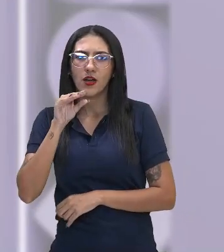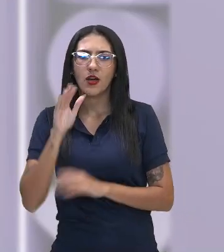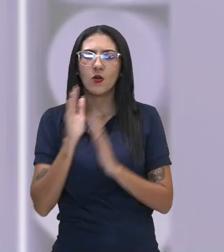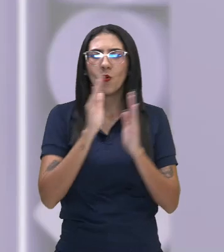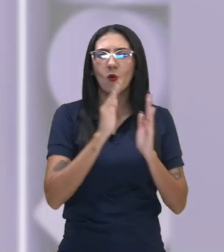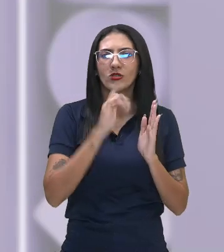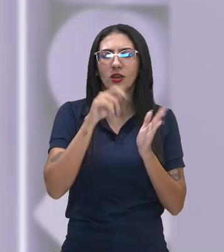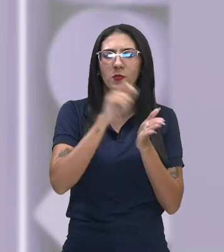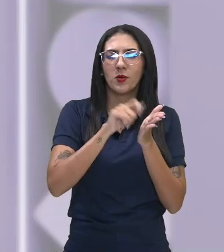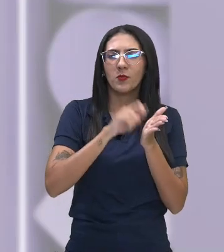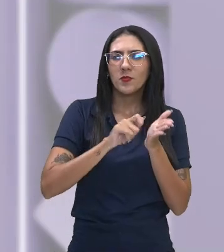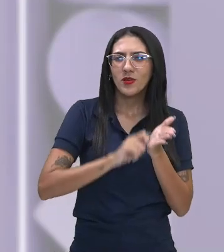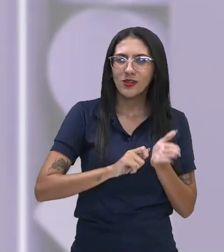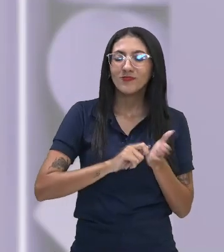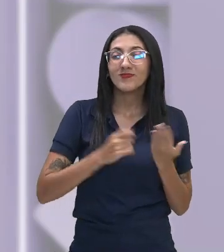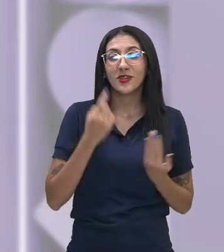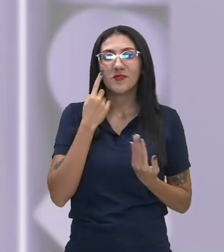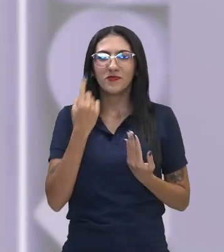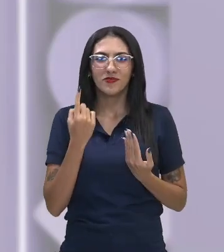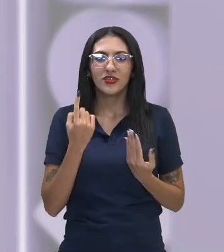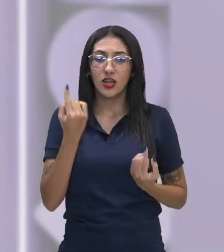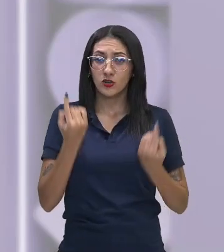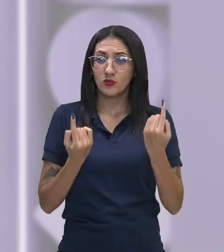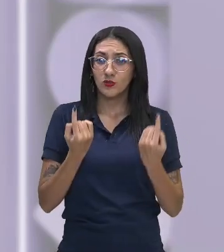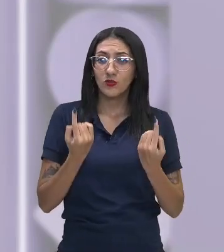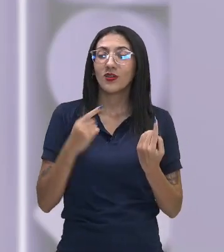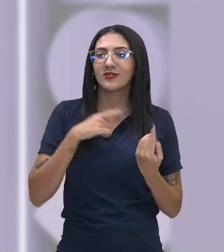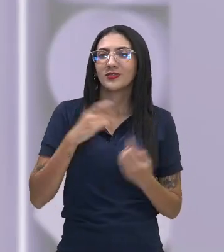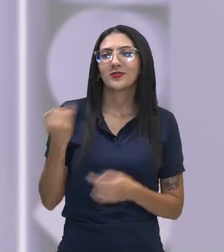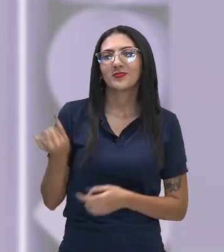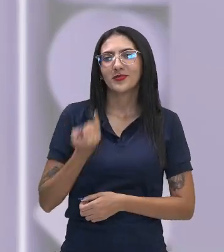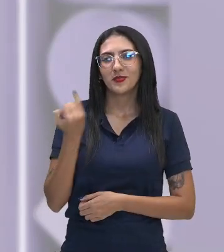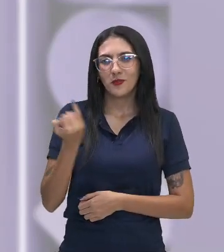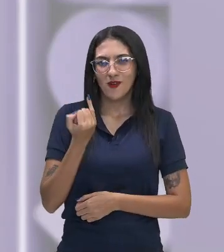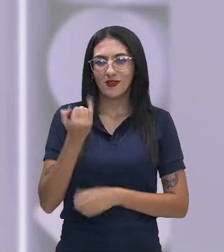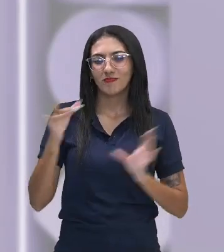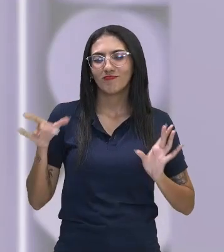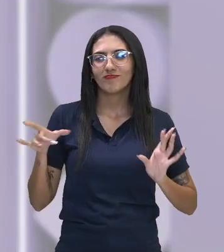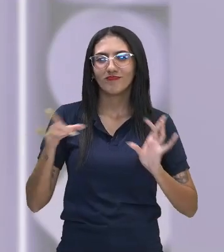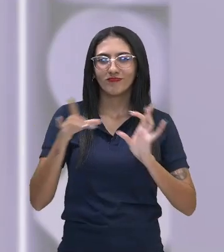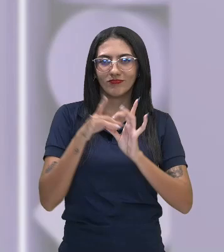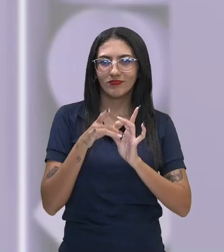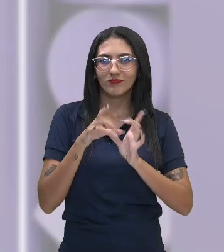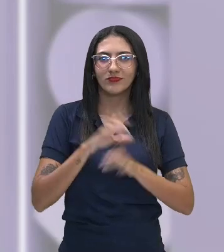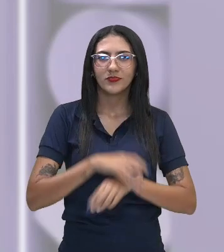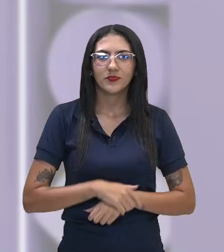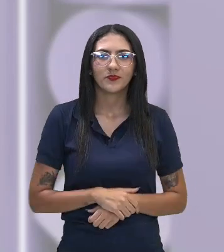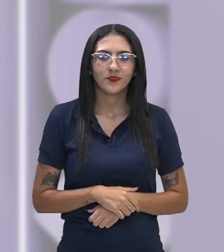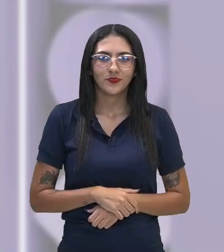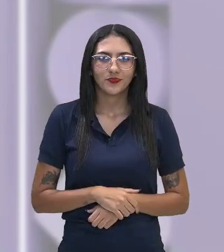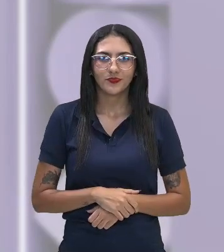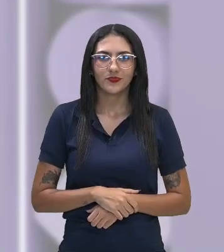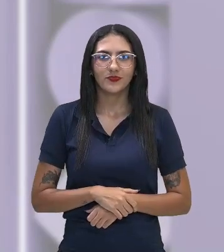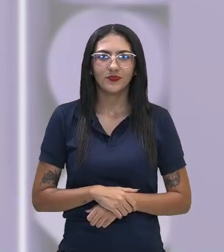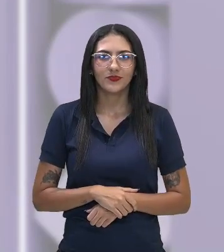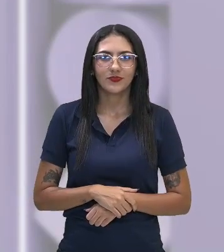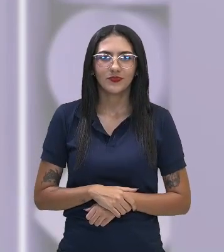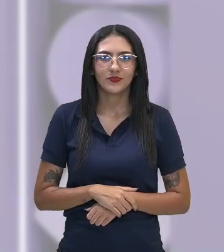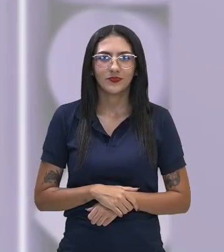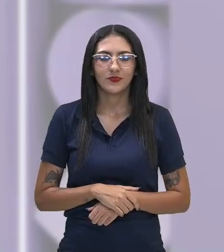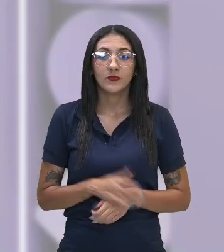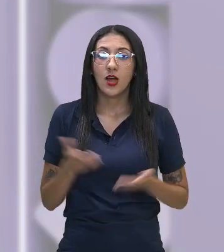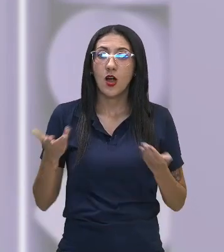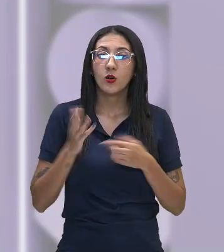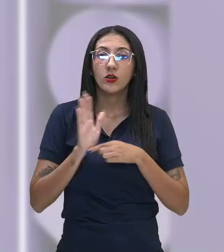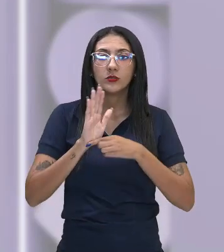uma é importante para a outra de maneira recíproca. E aqui nós vamos colocar alguns